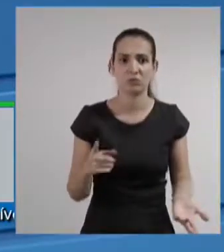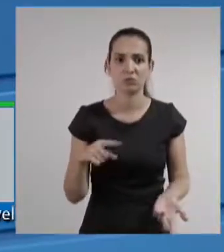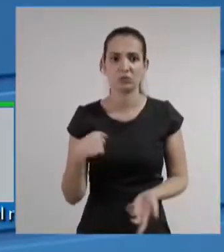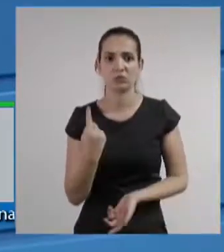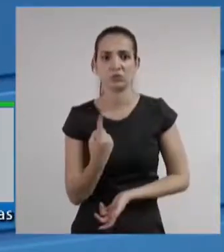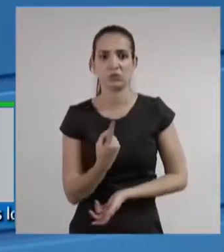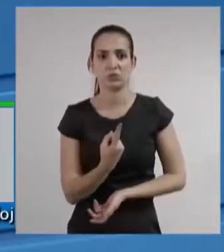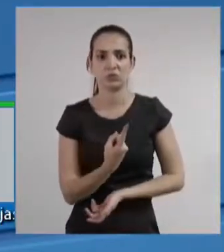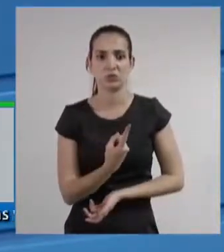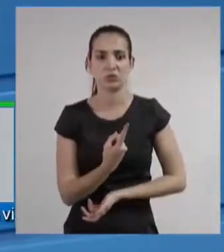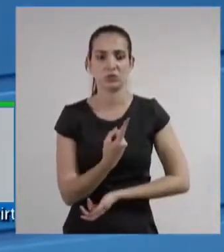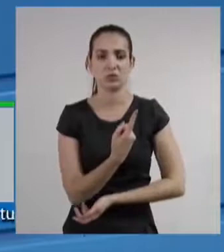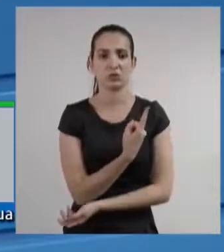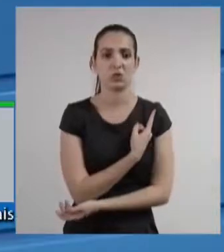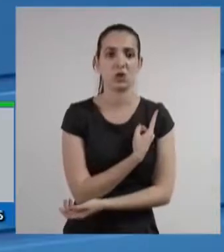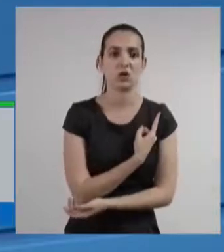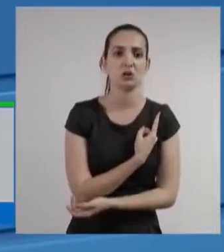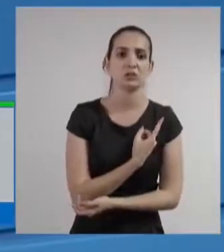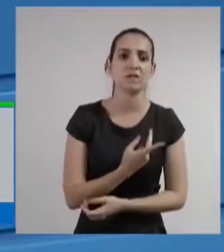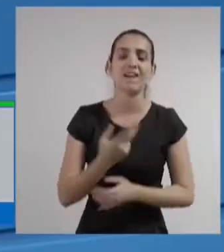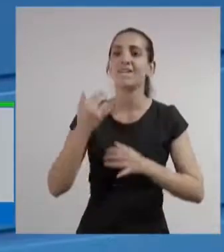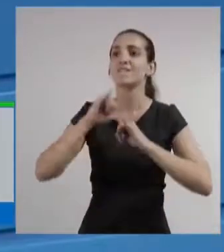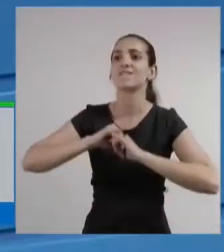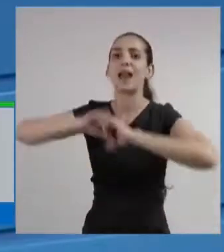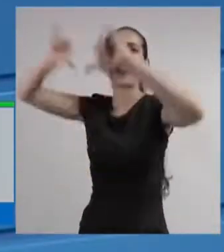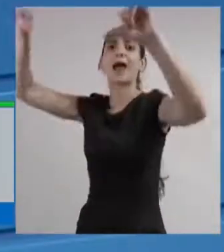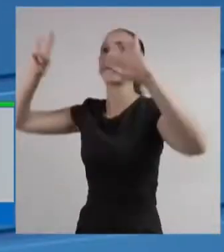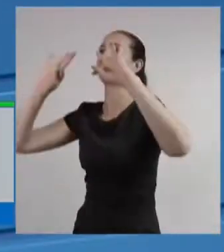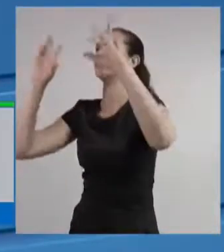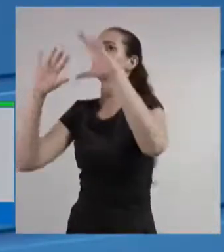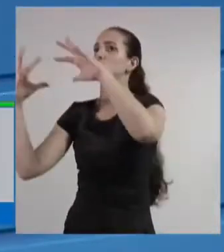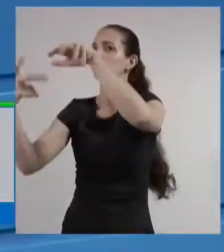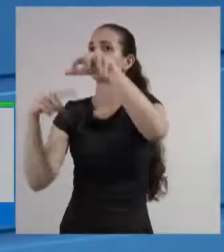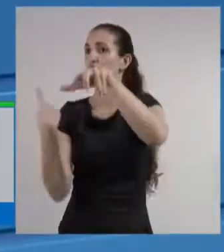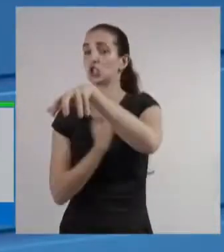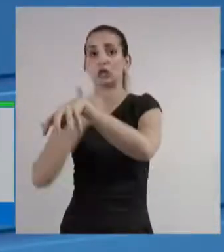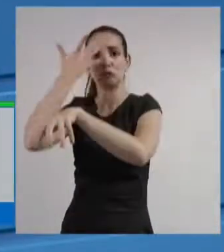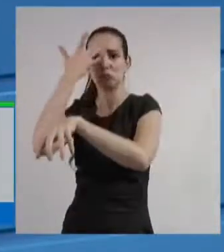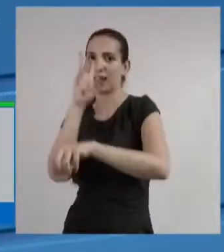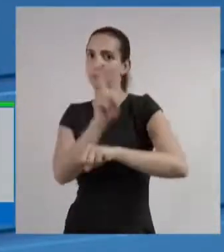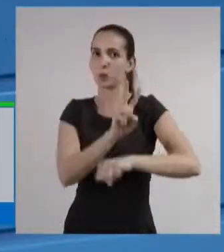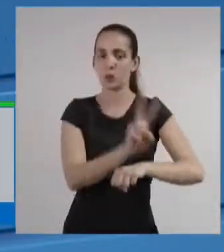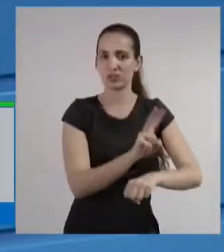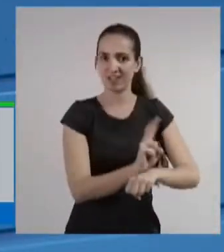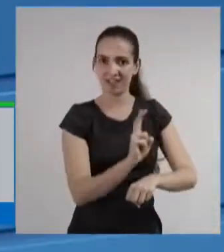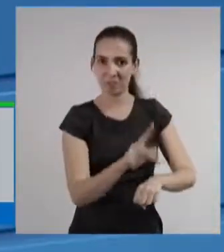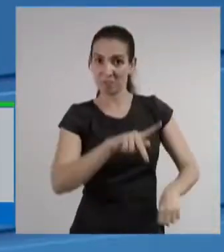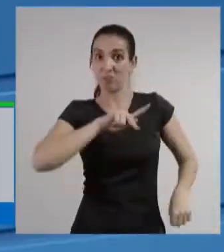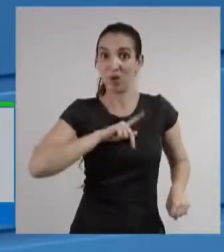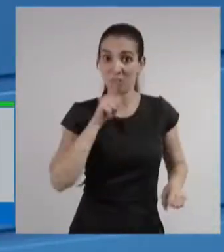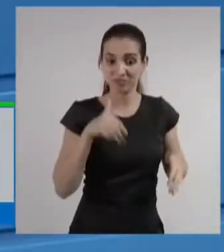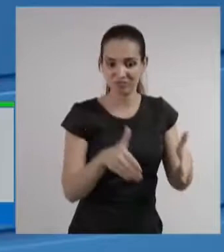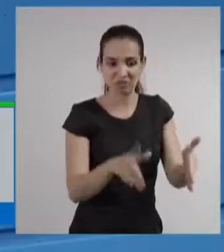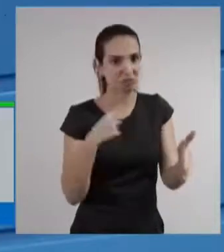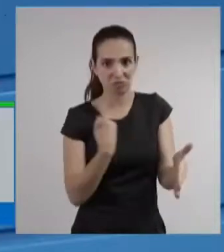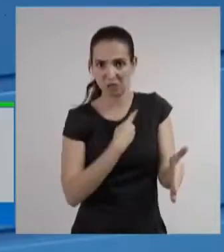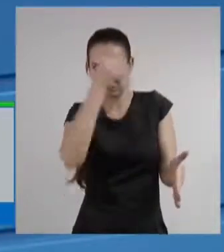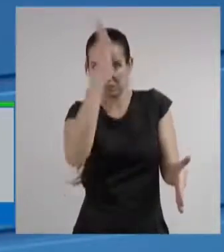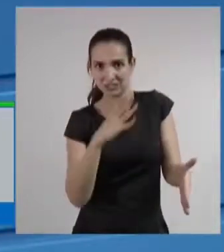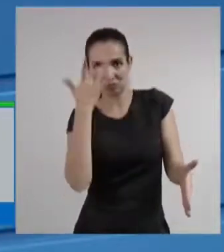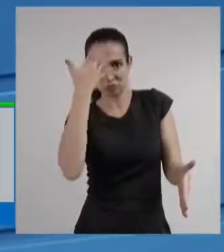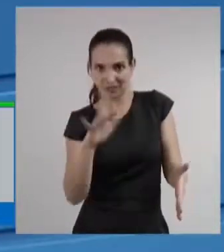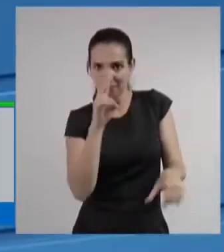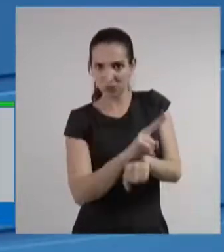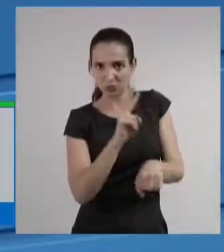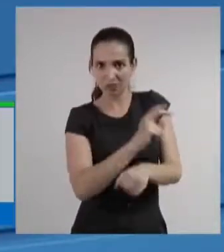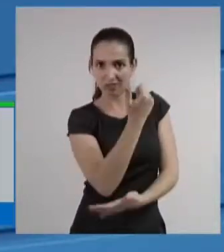uma mensagem para fora de que nós não sabemos preservar os nossos rios. E não é verdade. O governo está fazendo o seu esforço, o